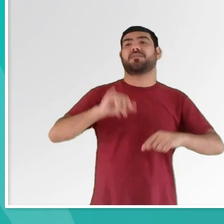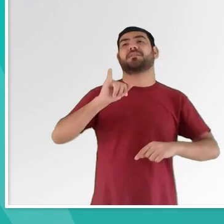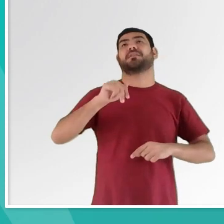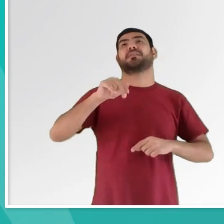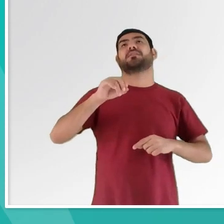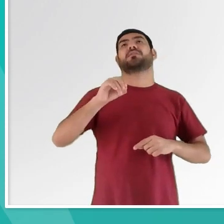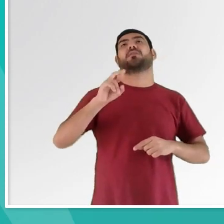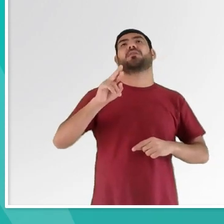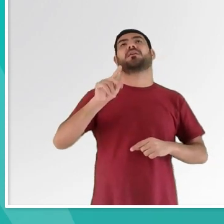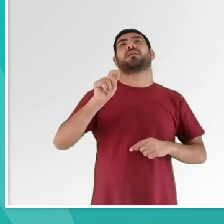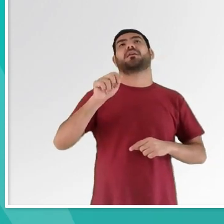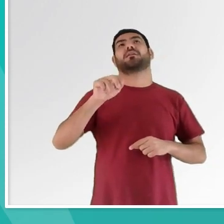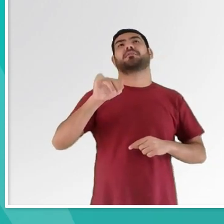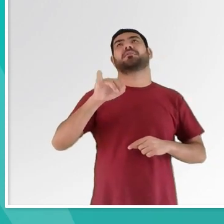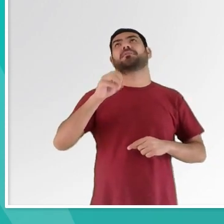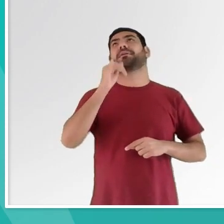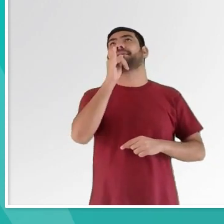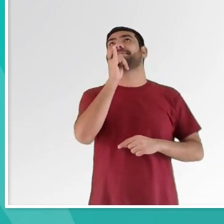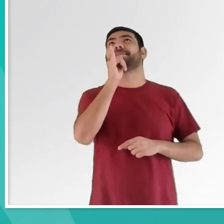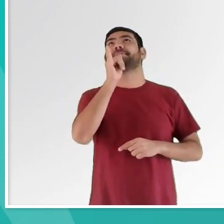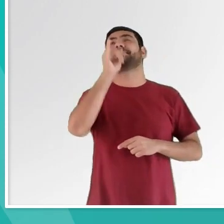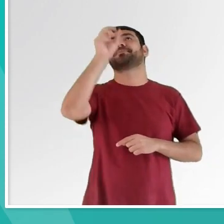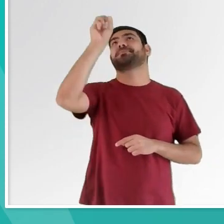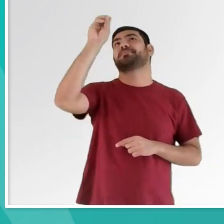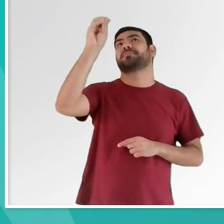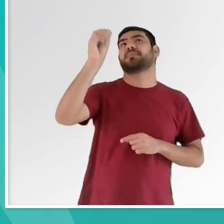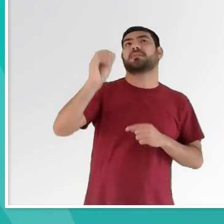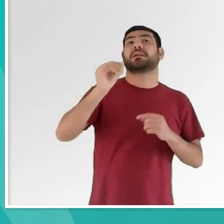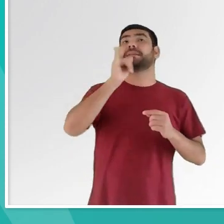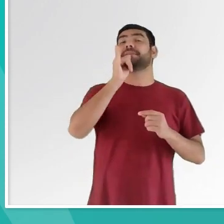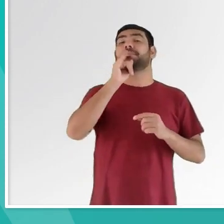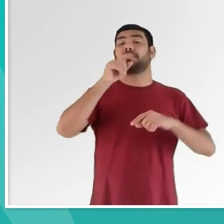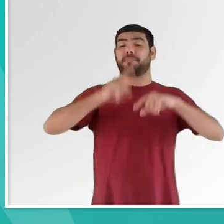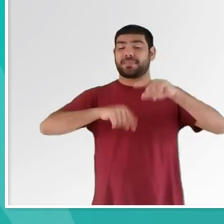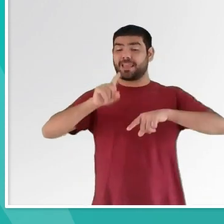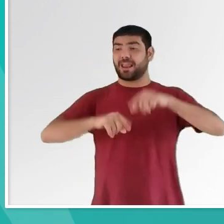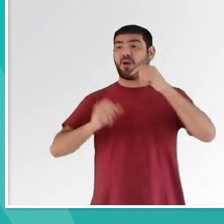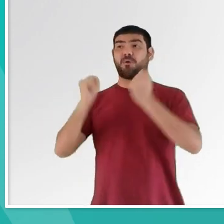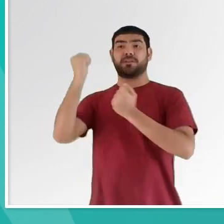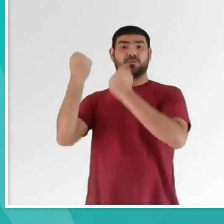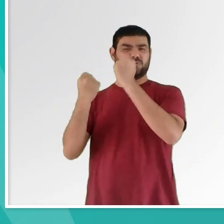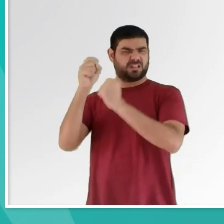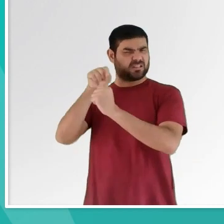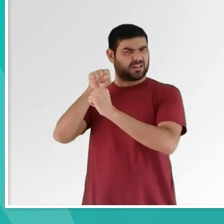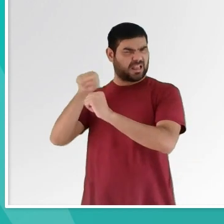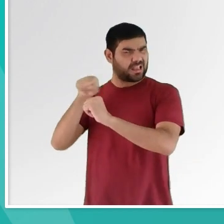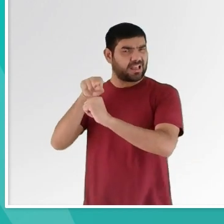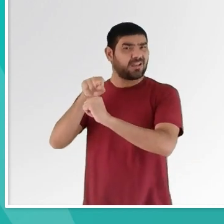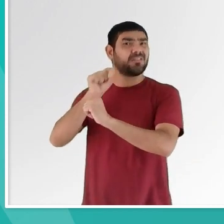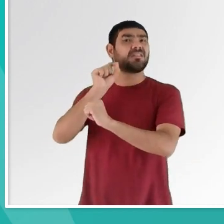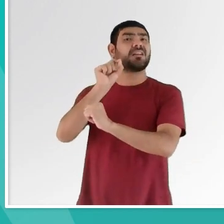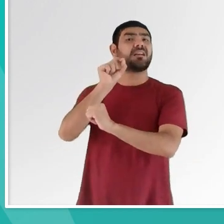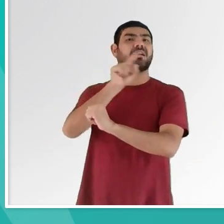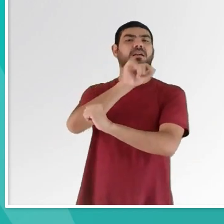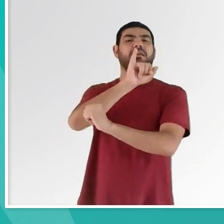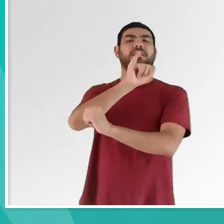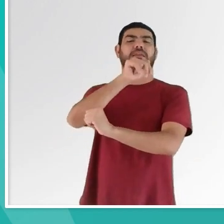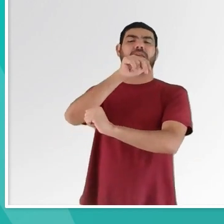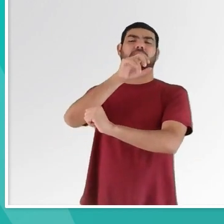exemplos. Quer dizer, todo material que é industrializado, ele não é um material, o quê? Orgânico, ele